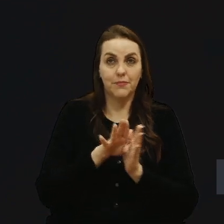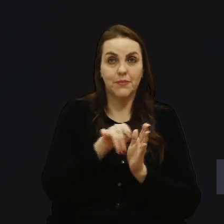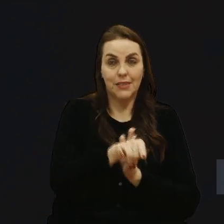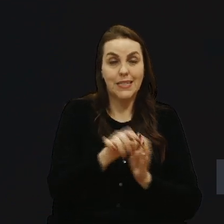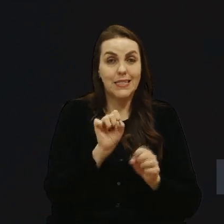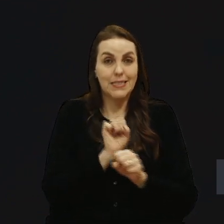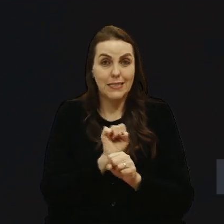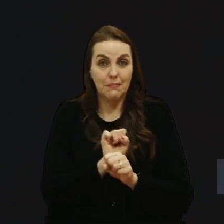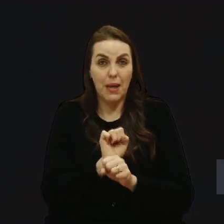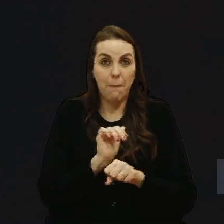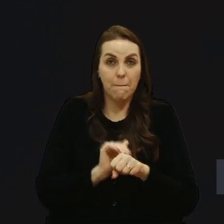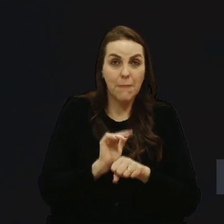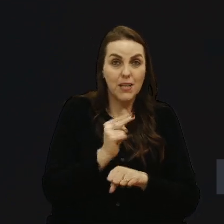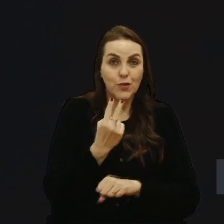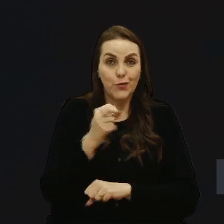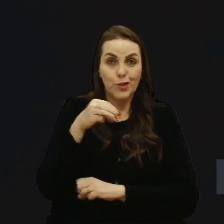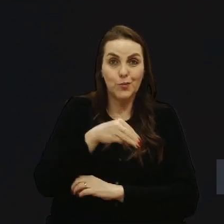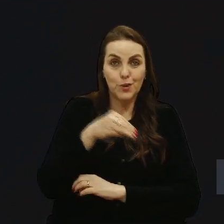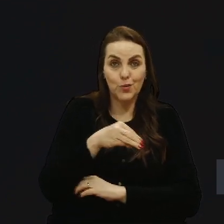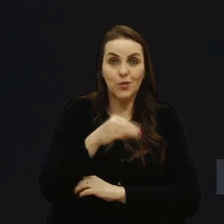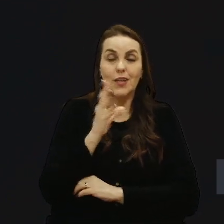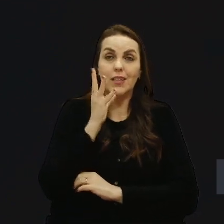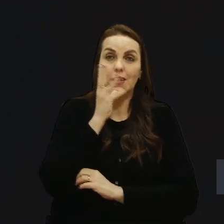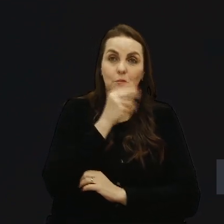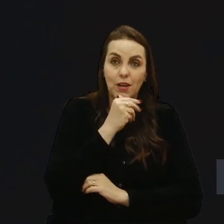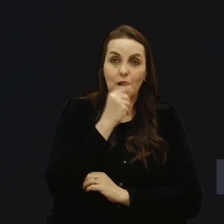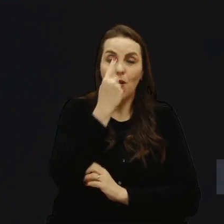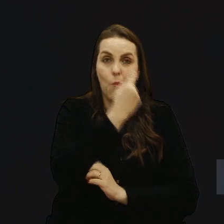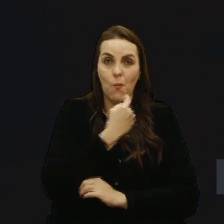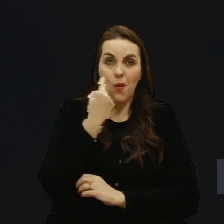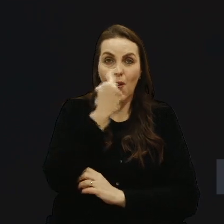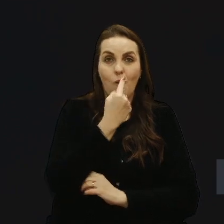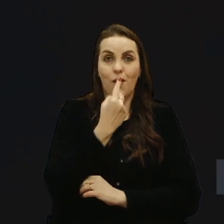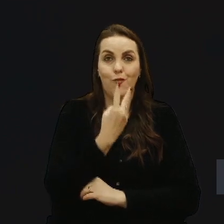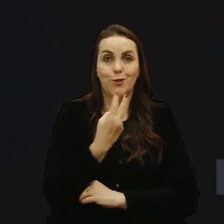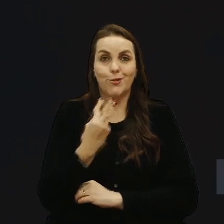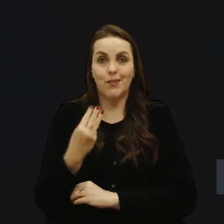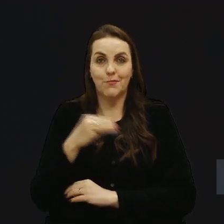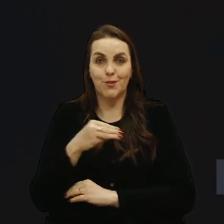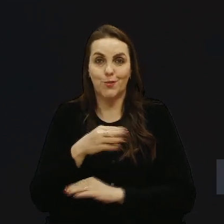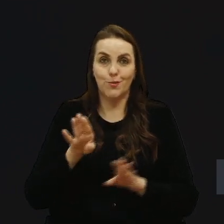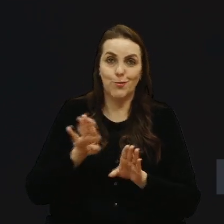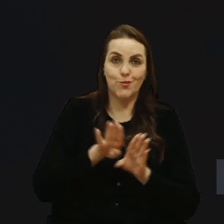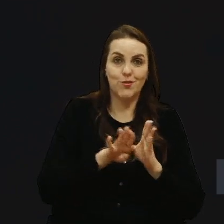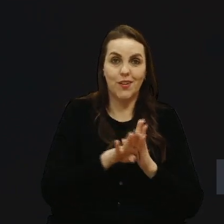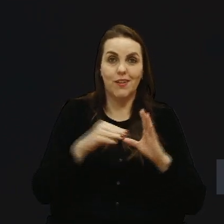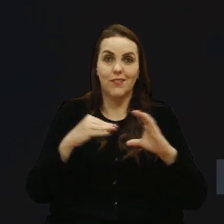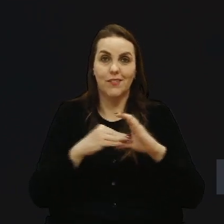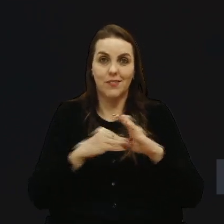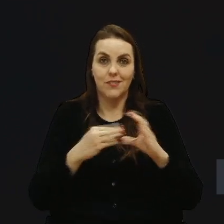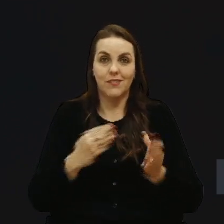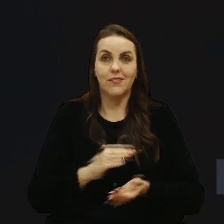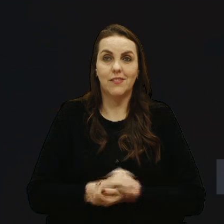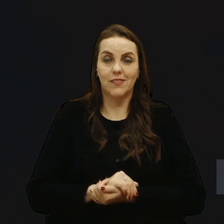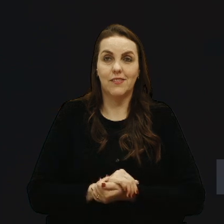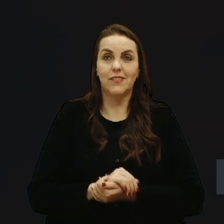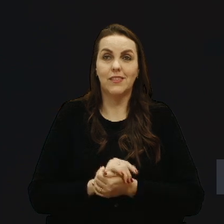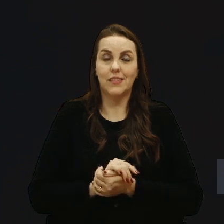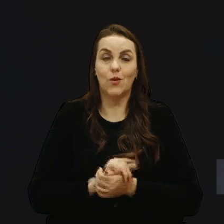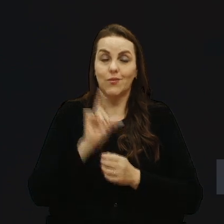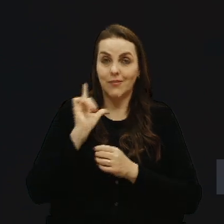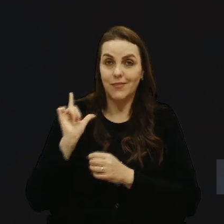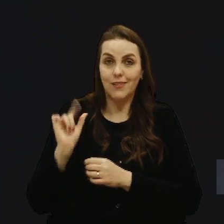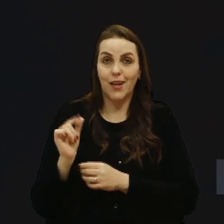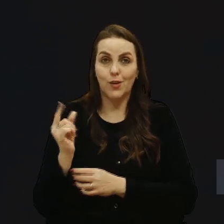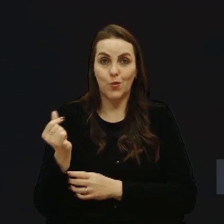esperar mais 20 minutos, eu ia demorar 1h23 para chegar aqui no Iguatemi. Então, essa linha que sai do